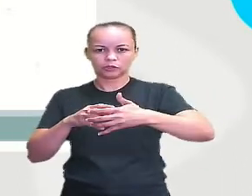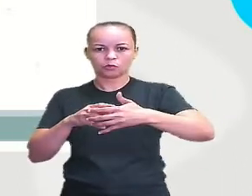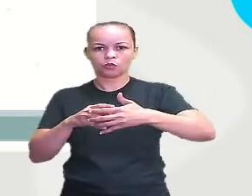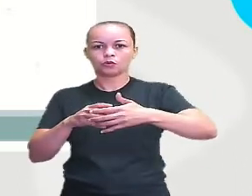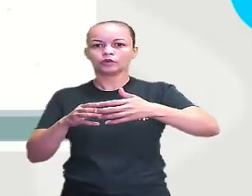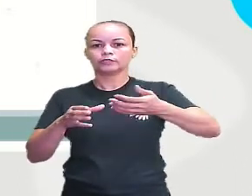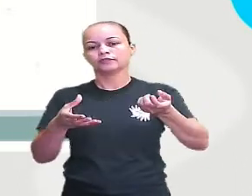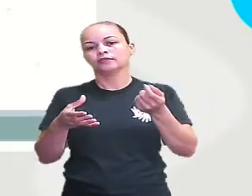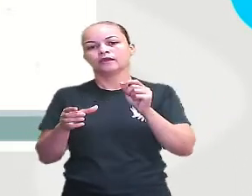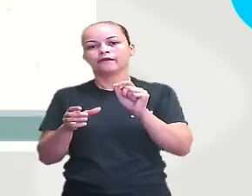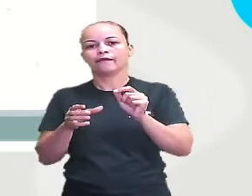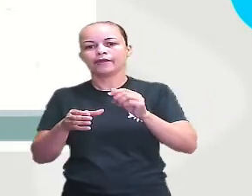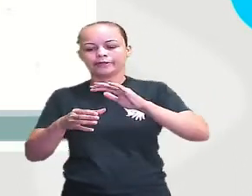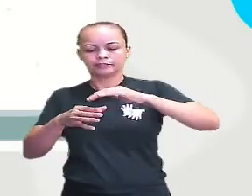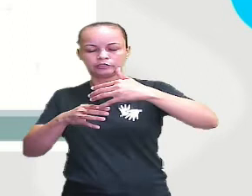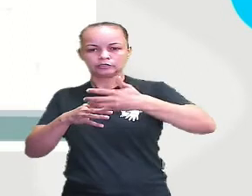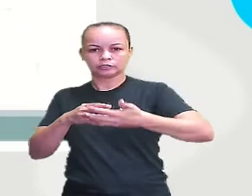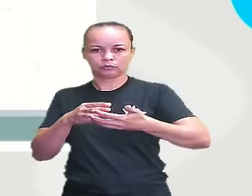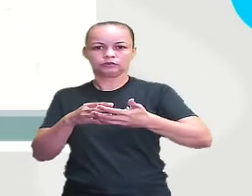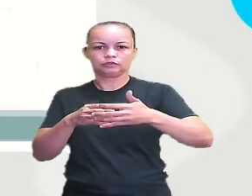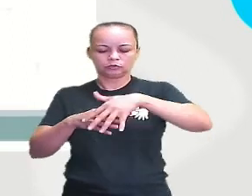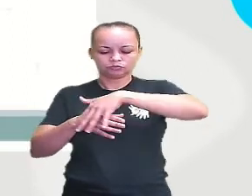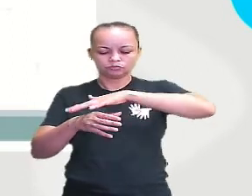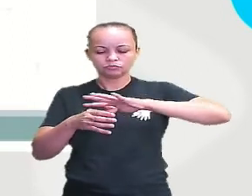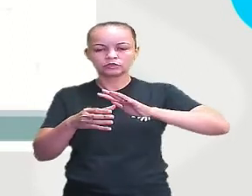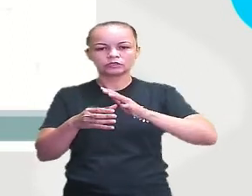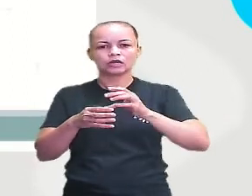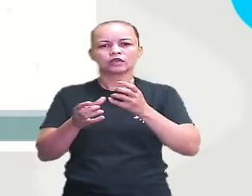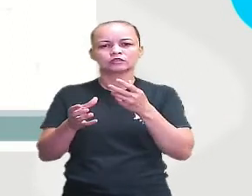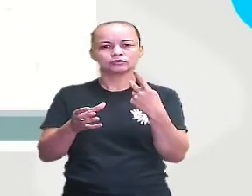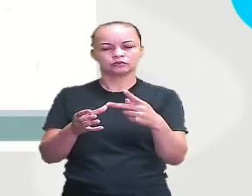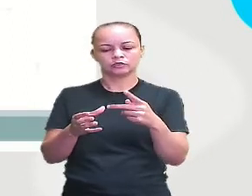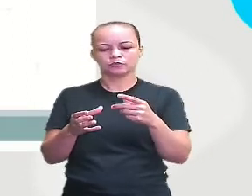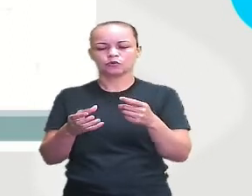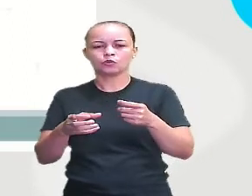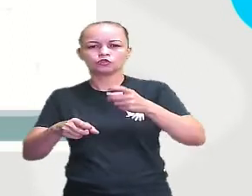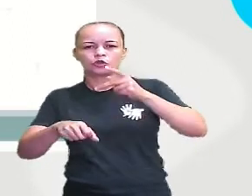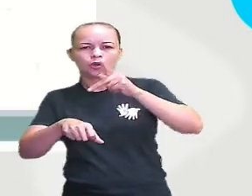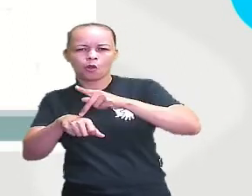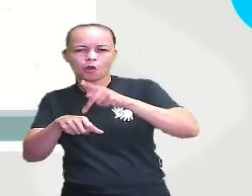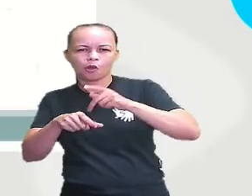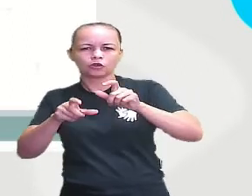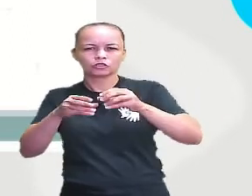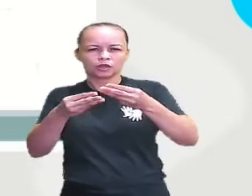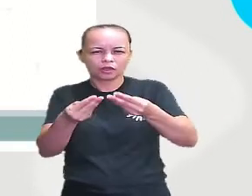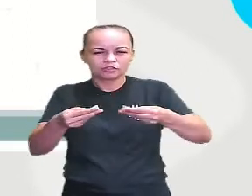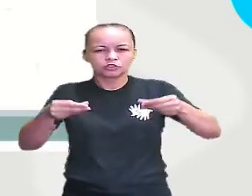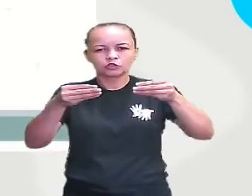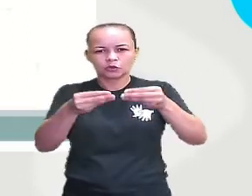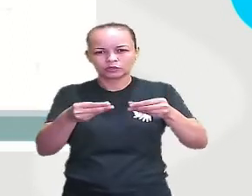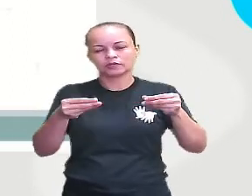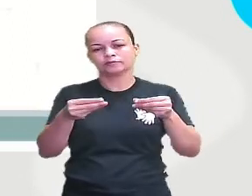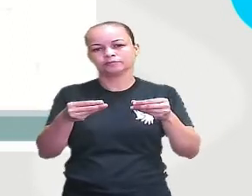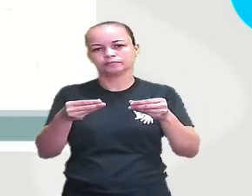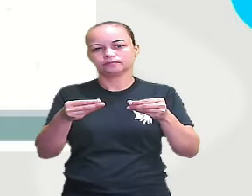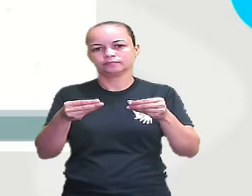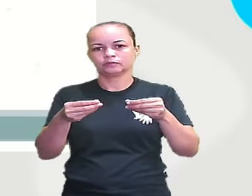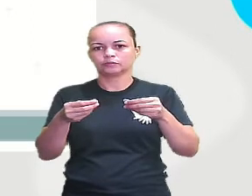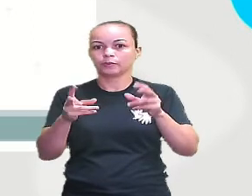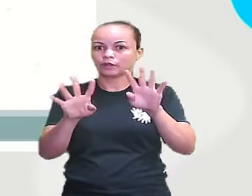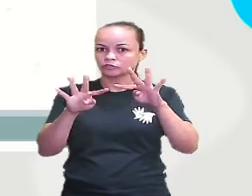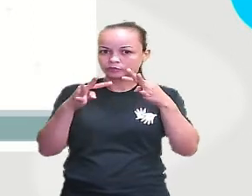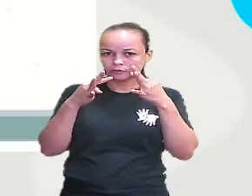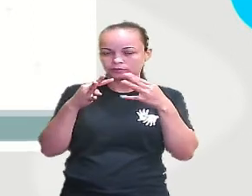externo, no caso ele tem na sua formação, né? Ele é formado por rochas sólidas, se liga nessa informação,